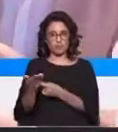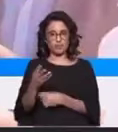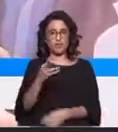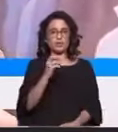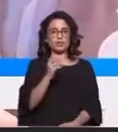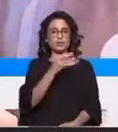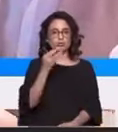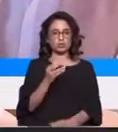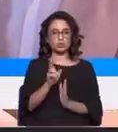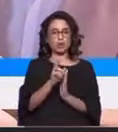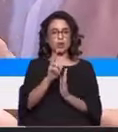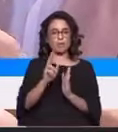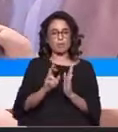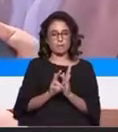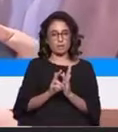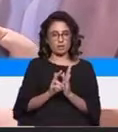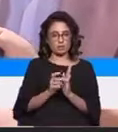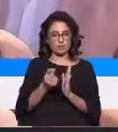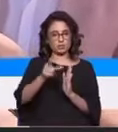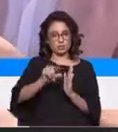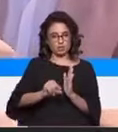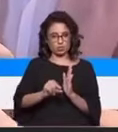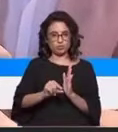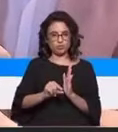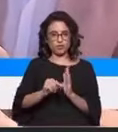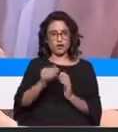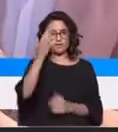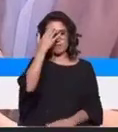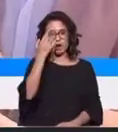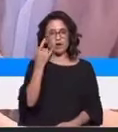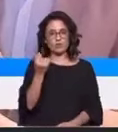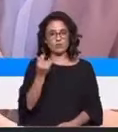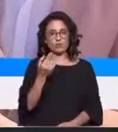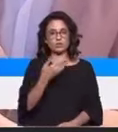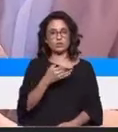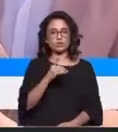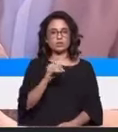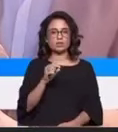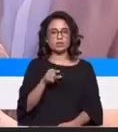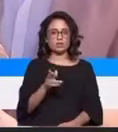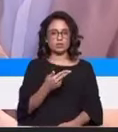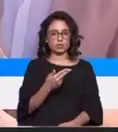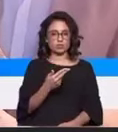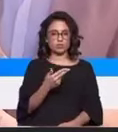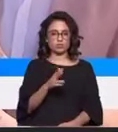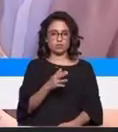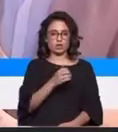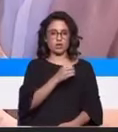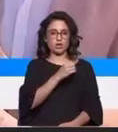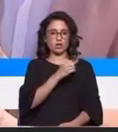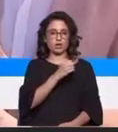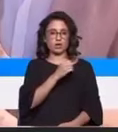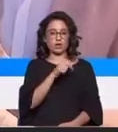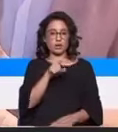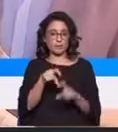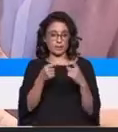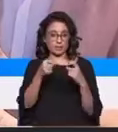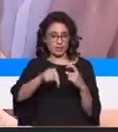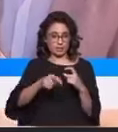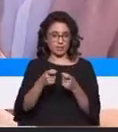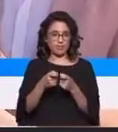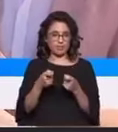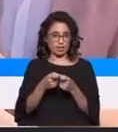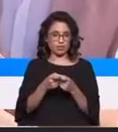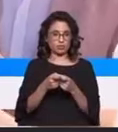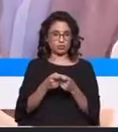mercado a expectativa dos valores andar à volta dos 160.000 €, Ah uma habitação aqui com apoio no sinal